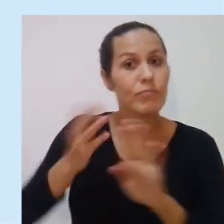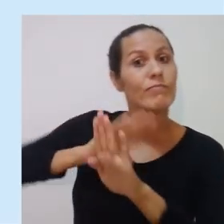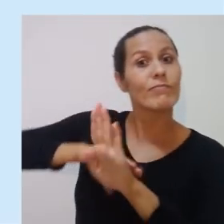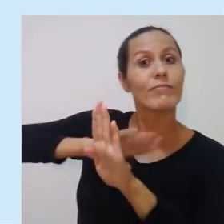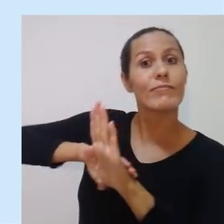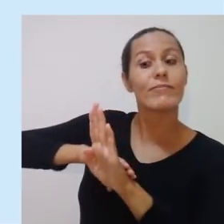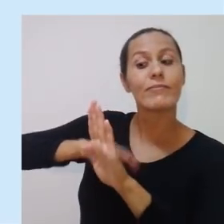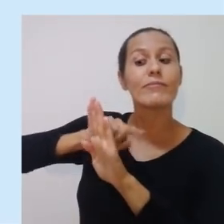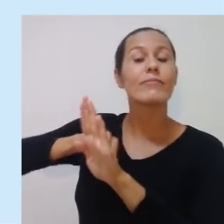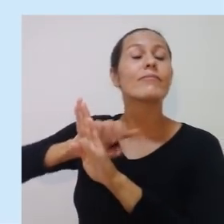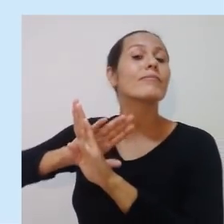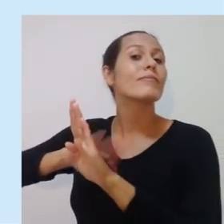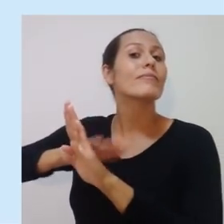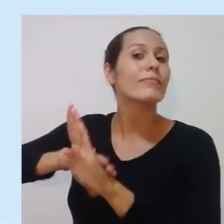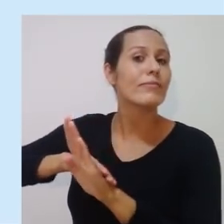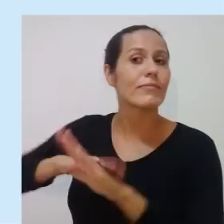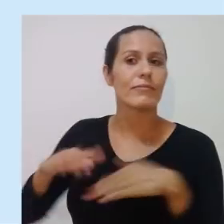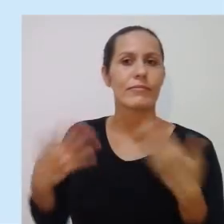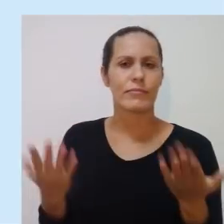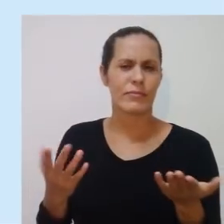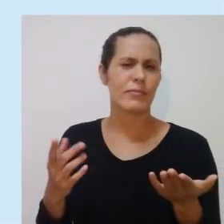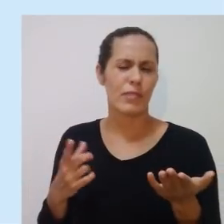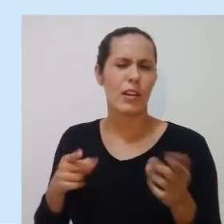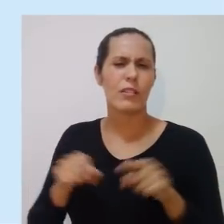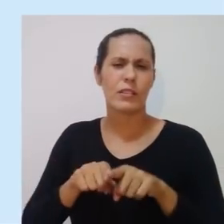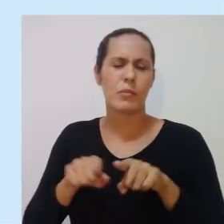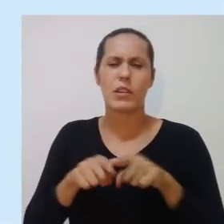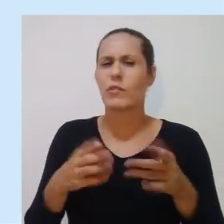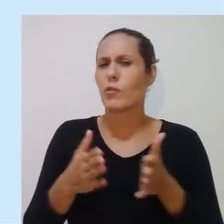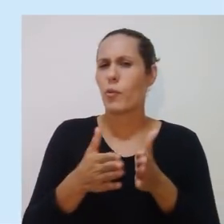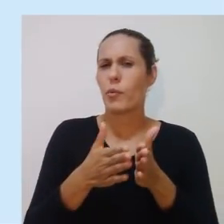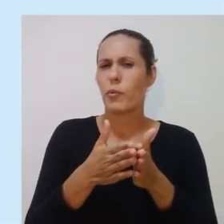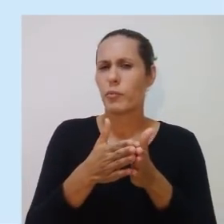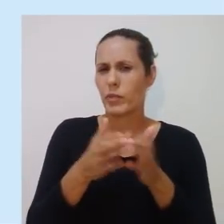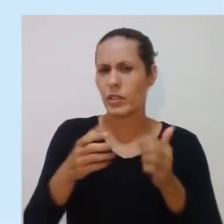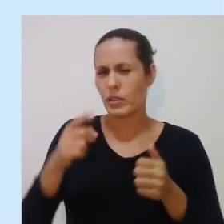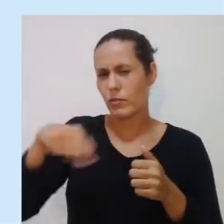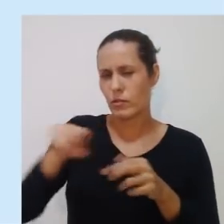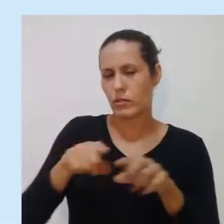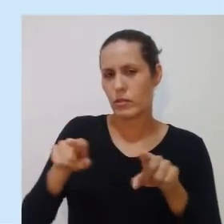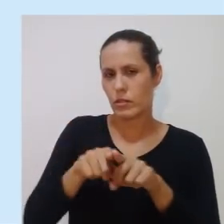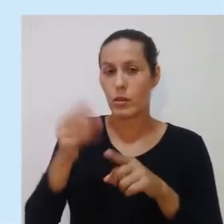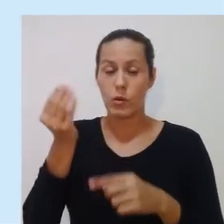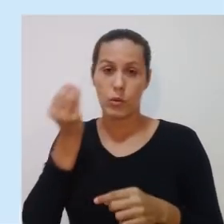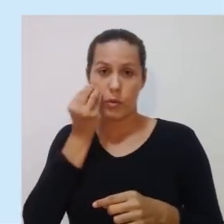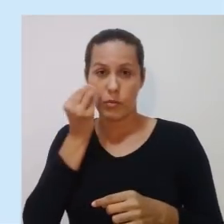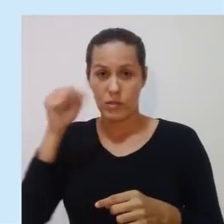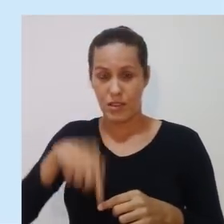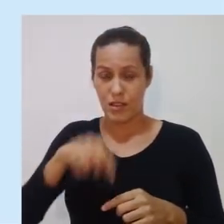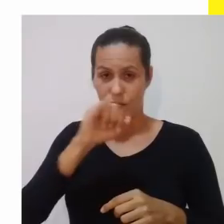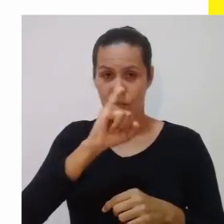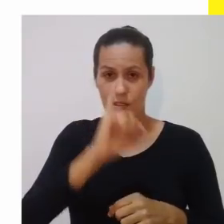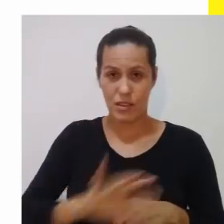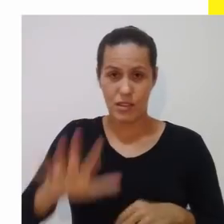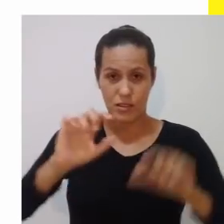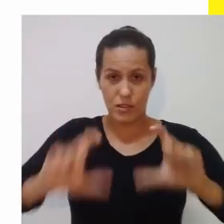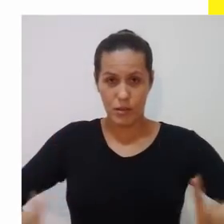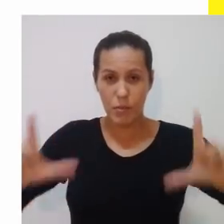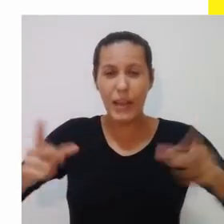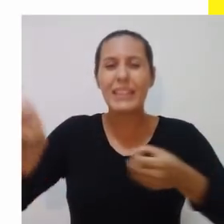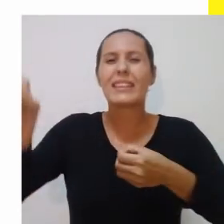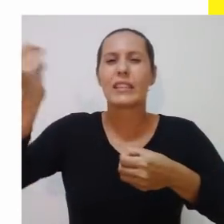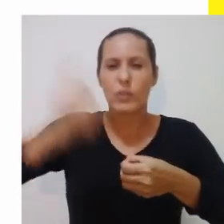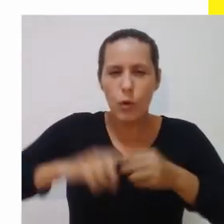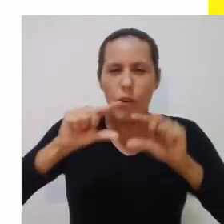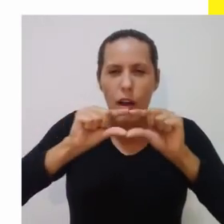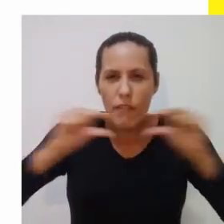o que está implícito nessa fala da mãe. Eu até vou pedir que você observe essa